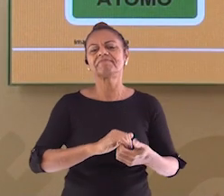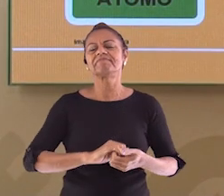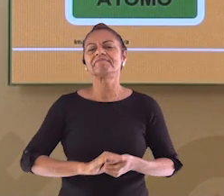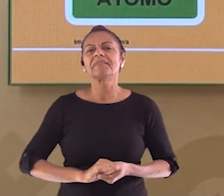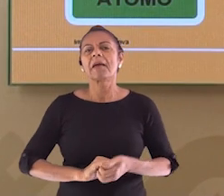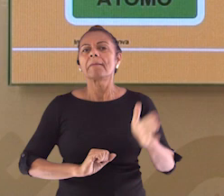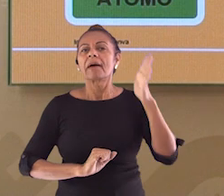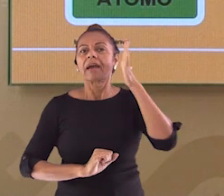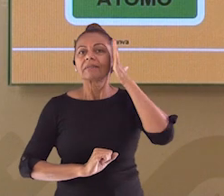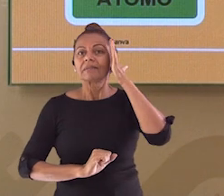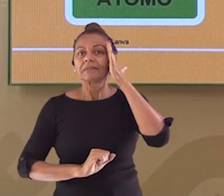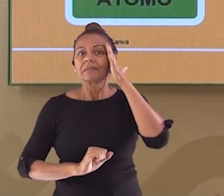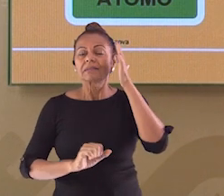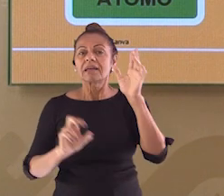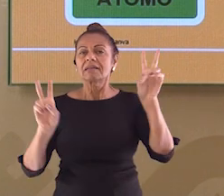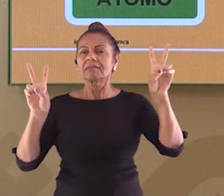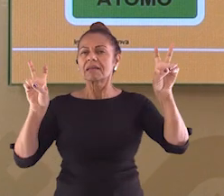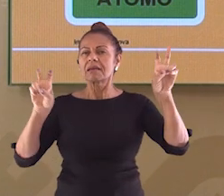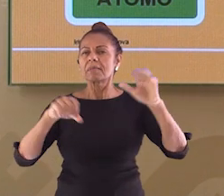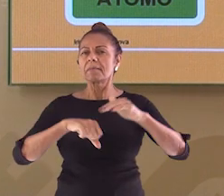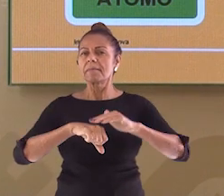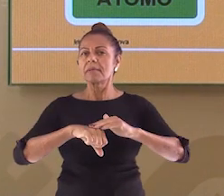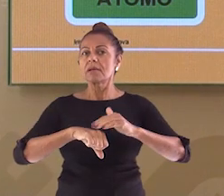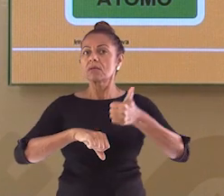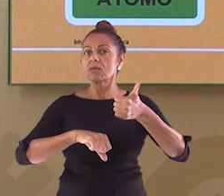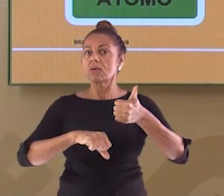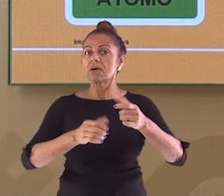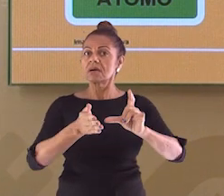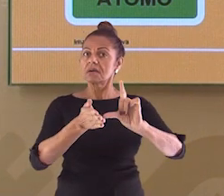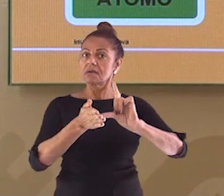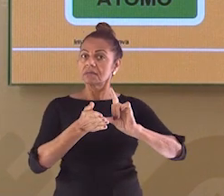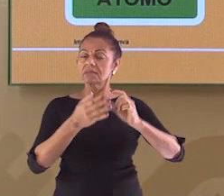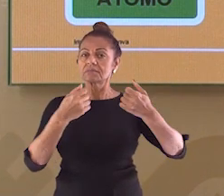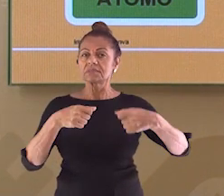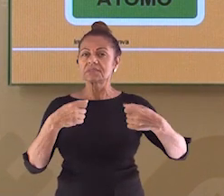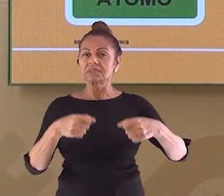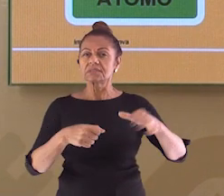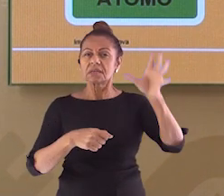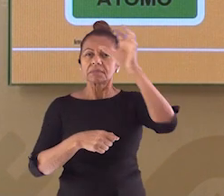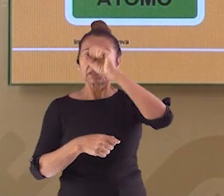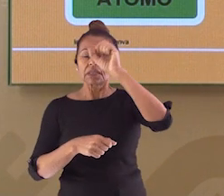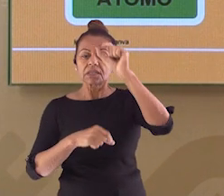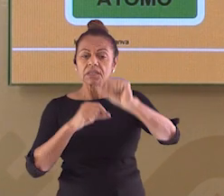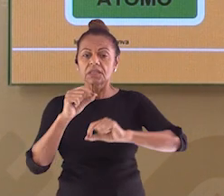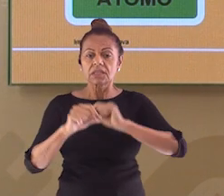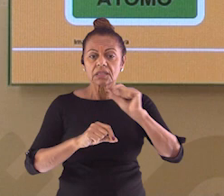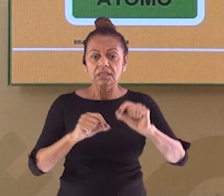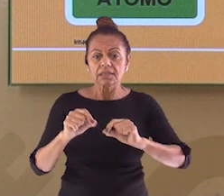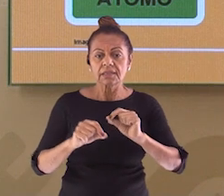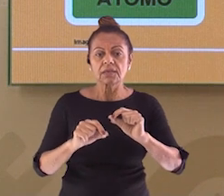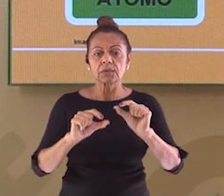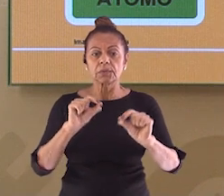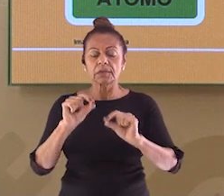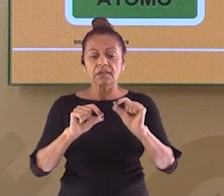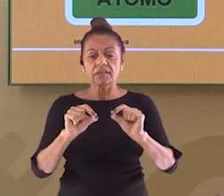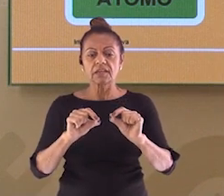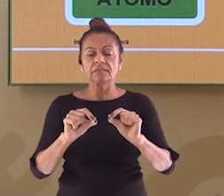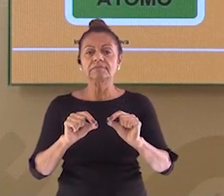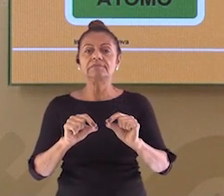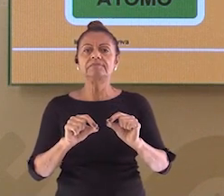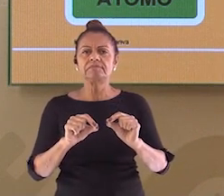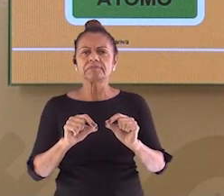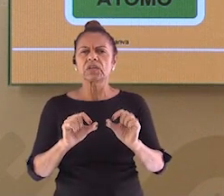assunto, é importante saber algumas informações básicas. Bom, tudo à nossa volta é formado por